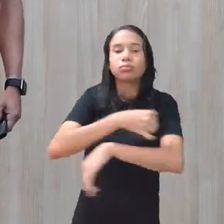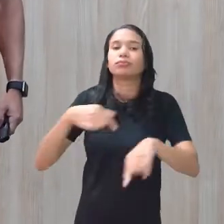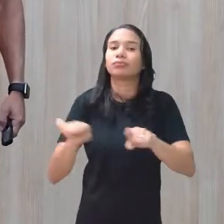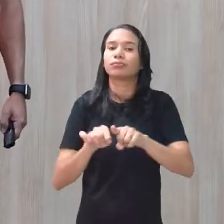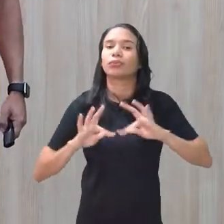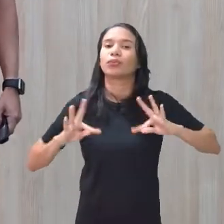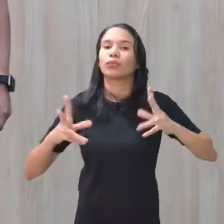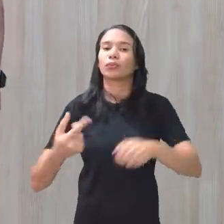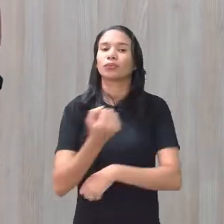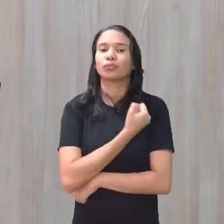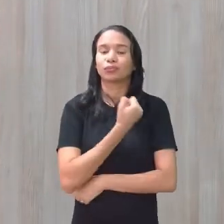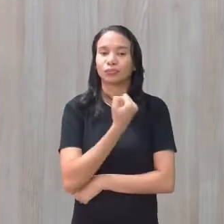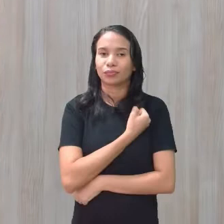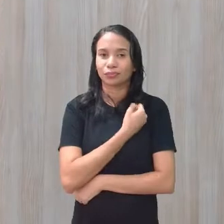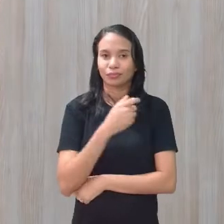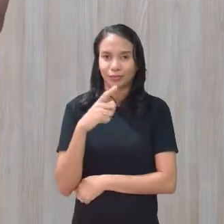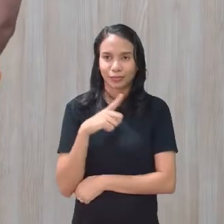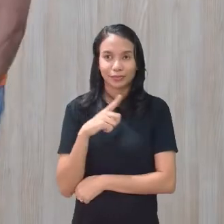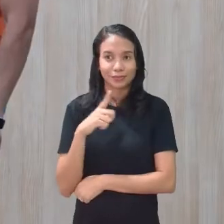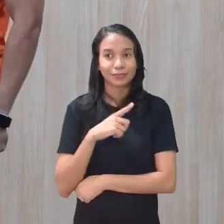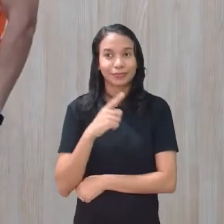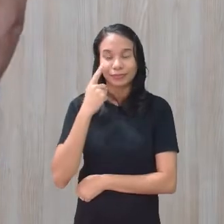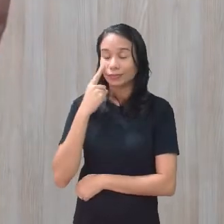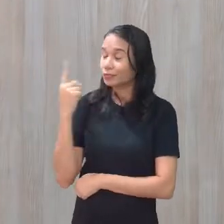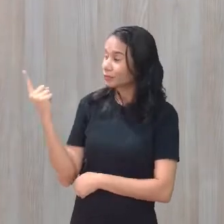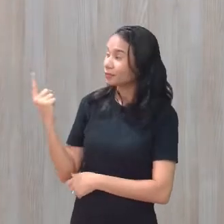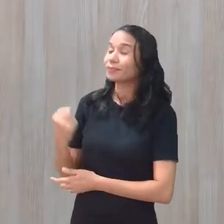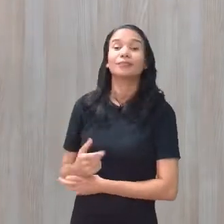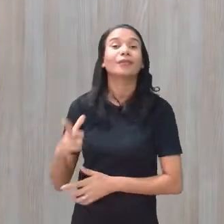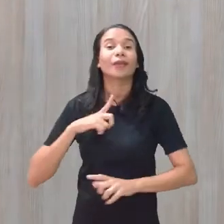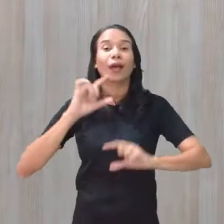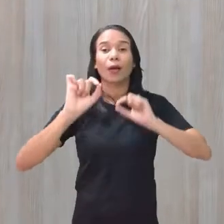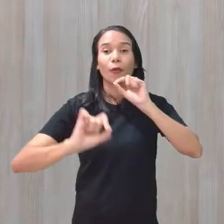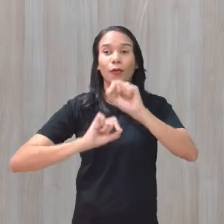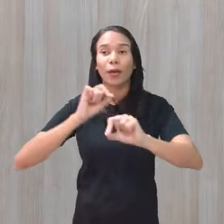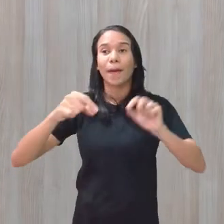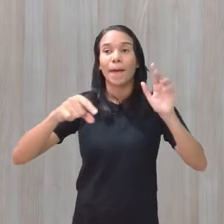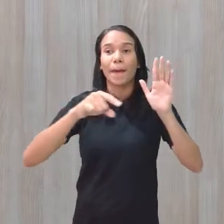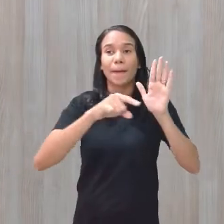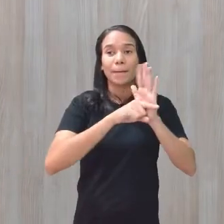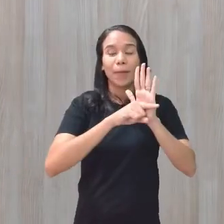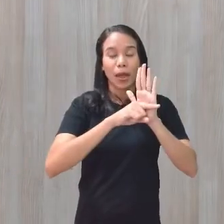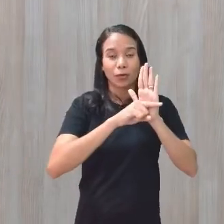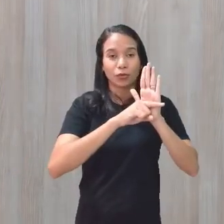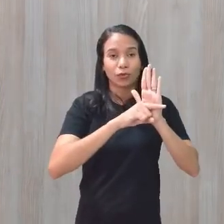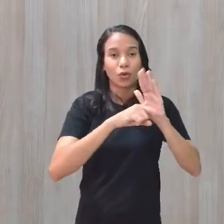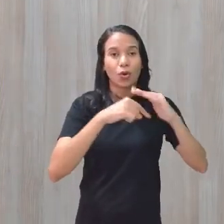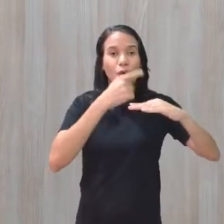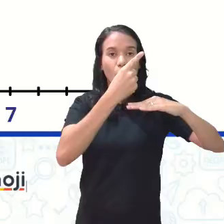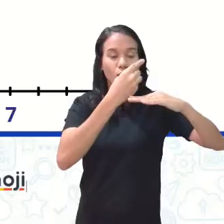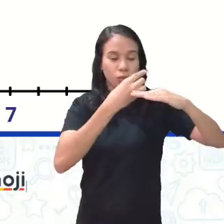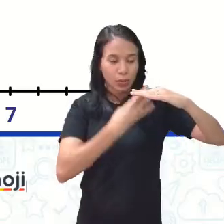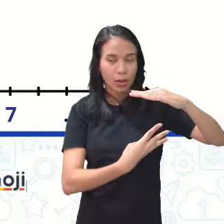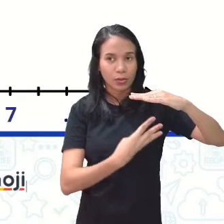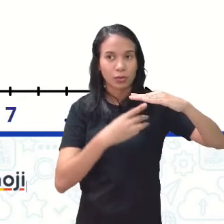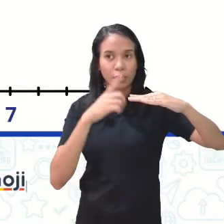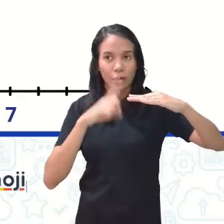os números inteiros, certo? Então eu tenho aqui, ó, que menos 1/3 é menos